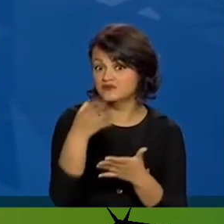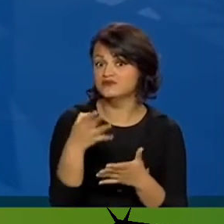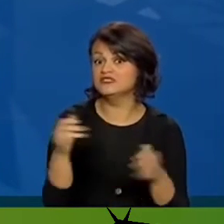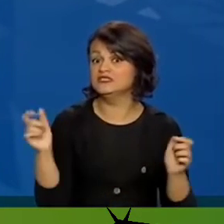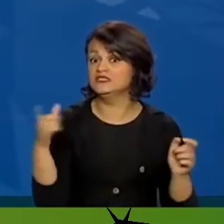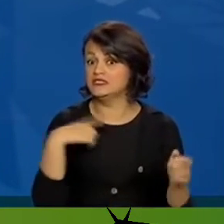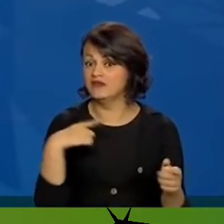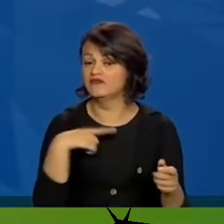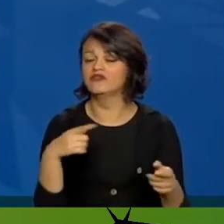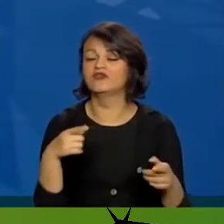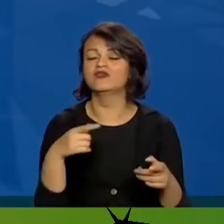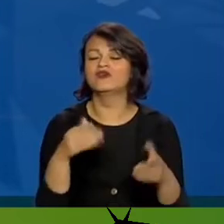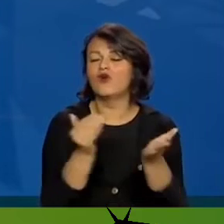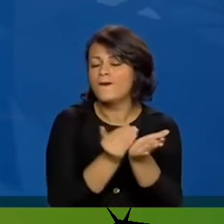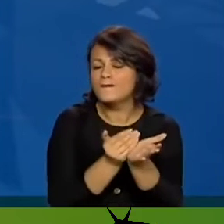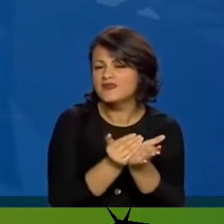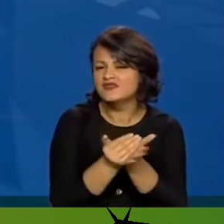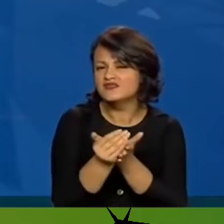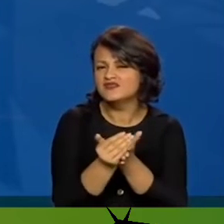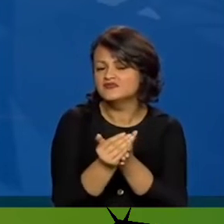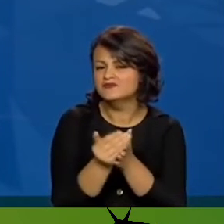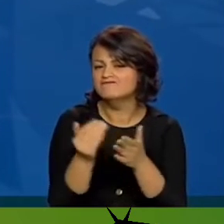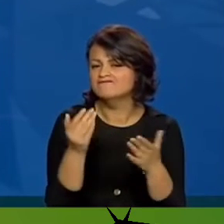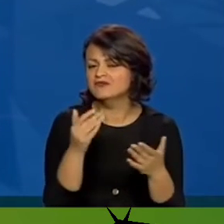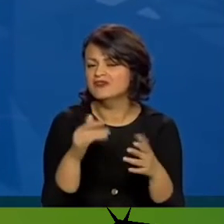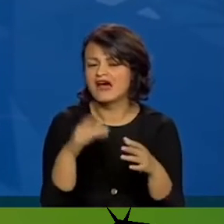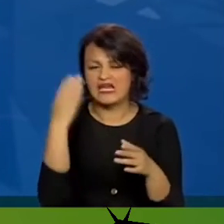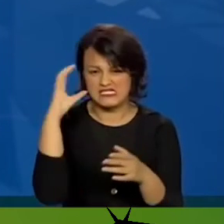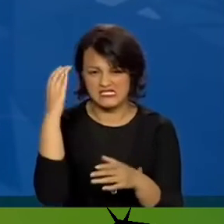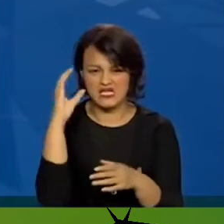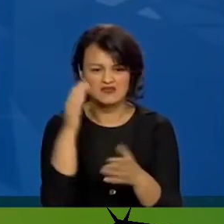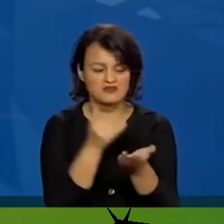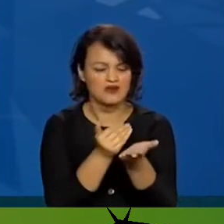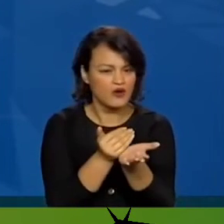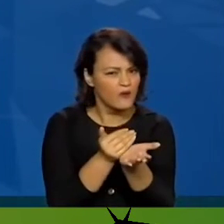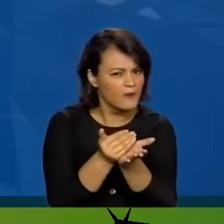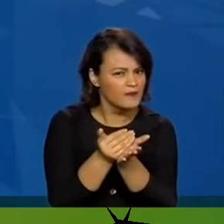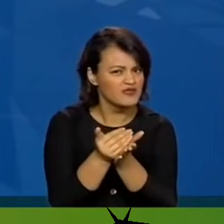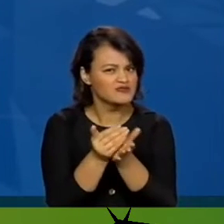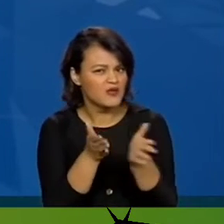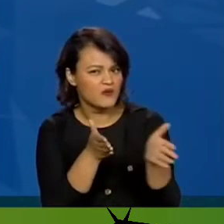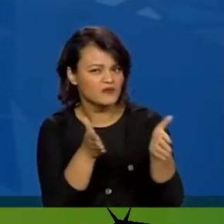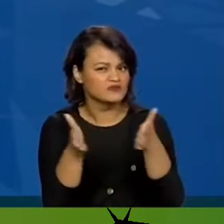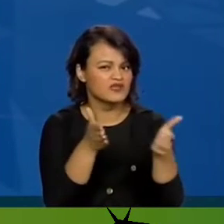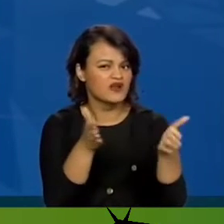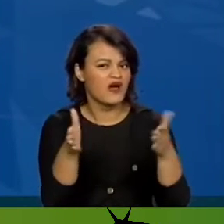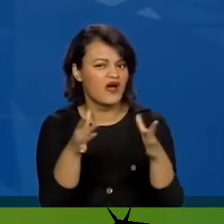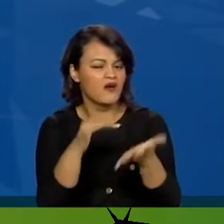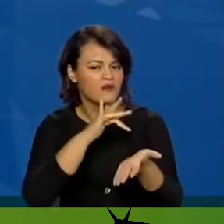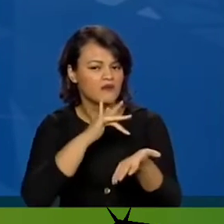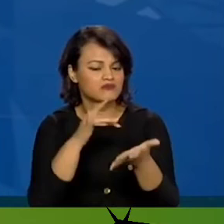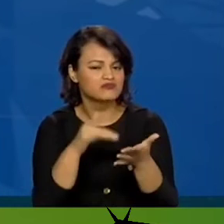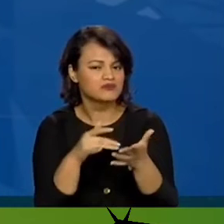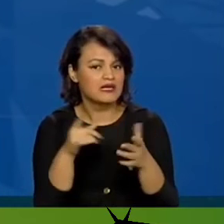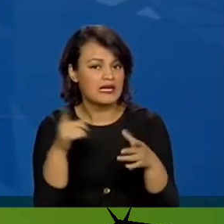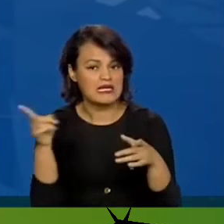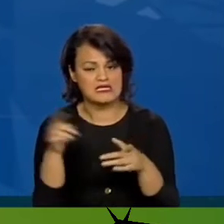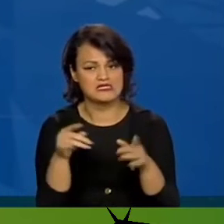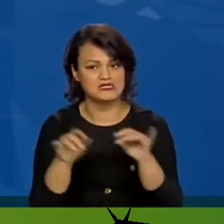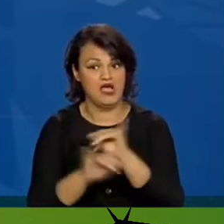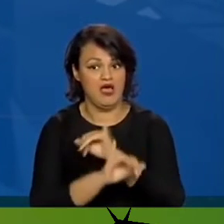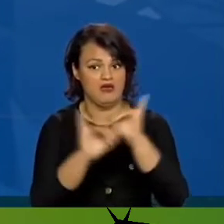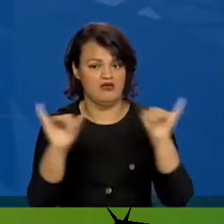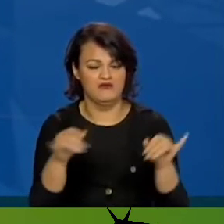aplicações. Começamos, a ciência começa a achar o caminho. Esse paper não passou